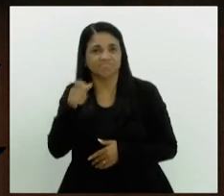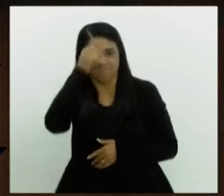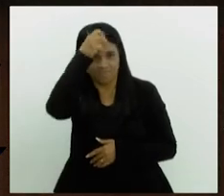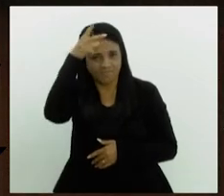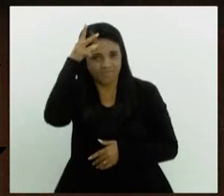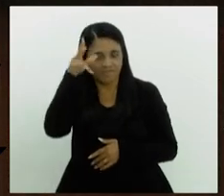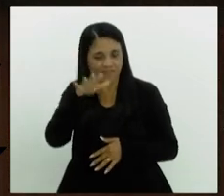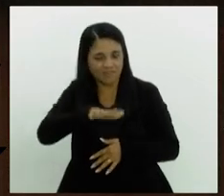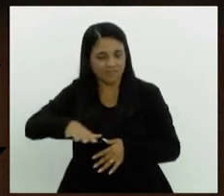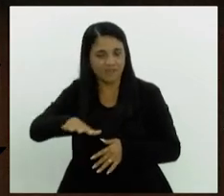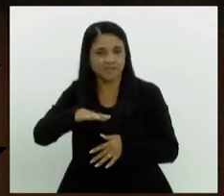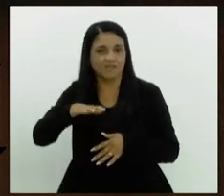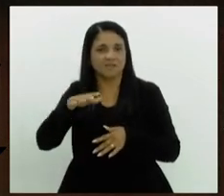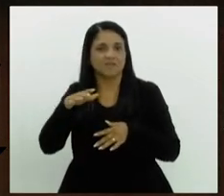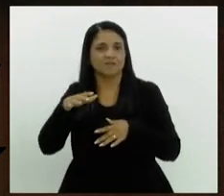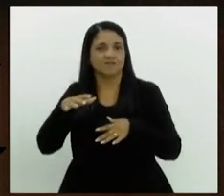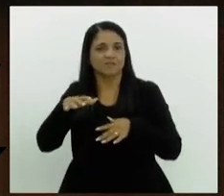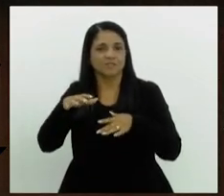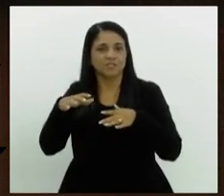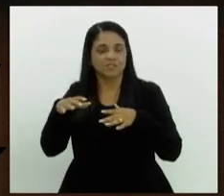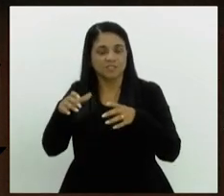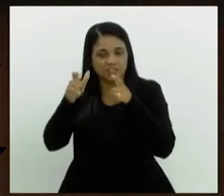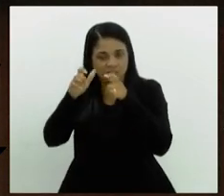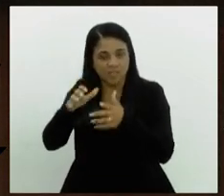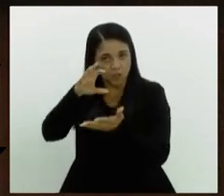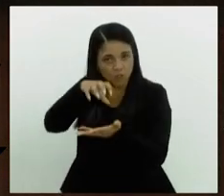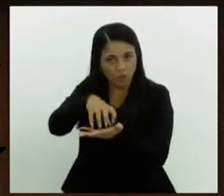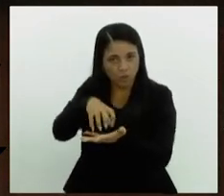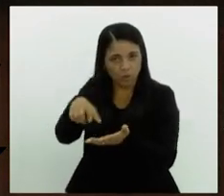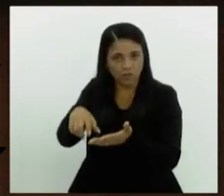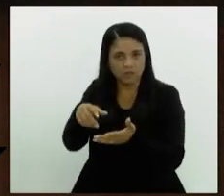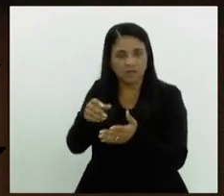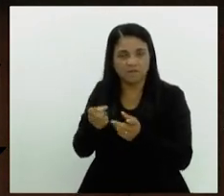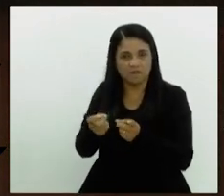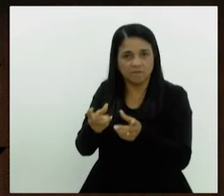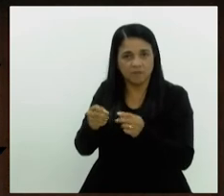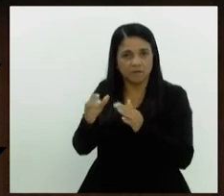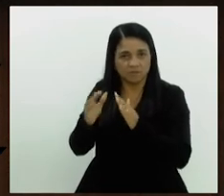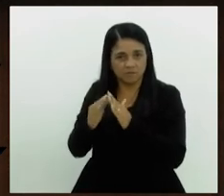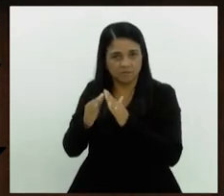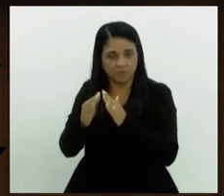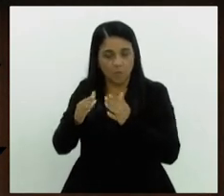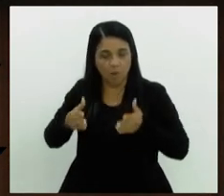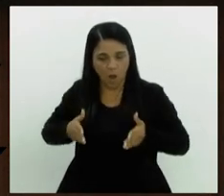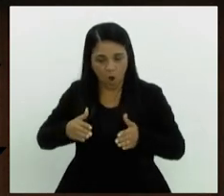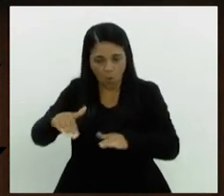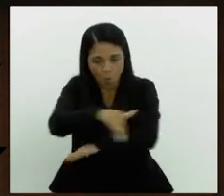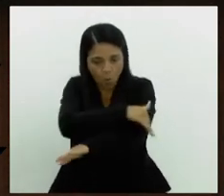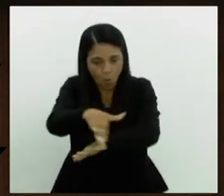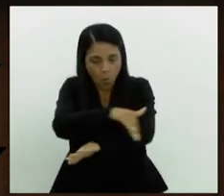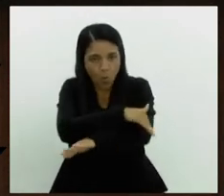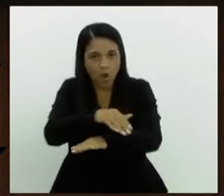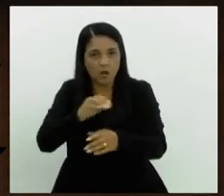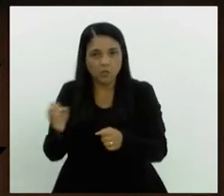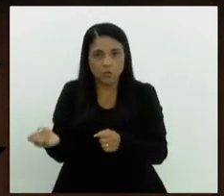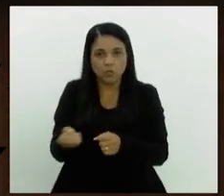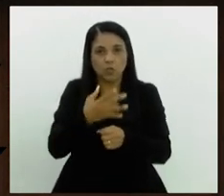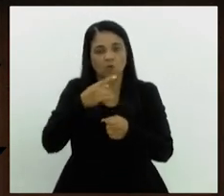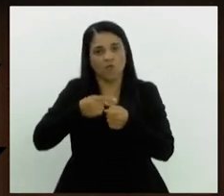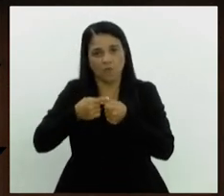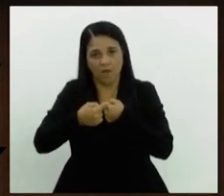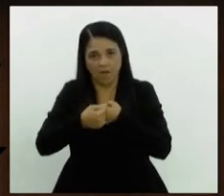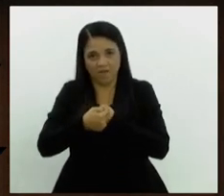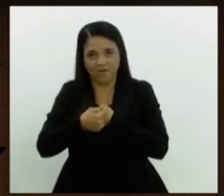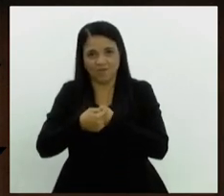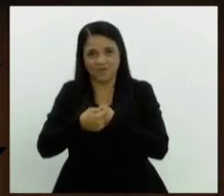da especulação imobiliária que quer fazer uma rua passar ali para criar um novo loteamento e um bairro, está desconsiderando, não